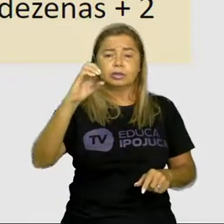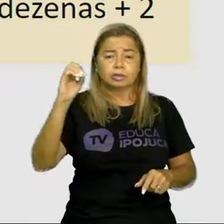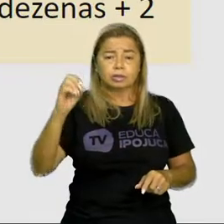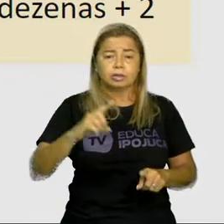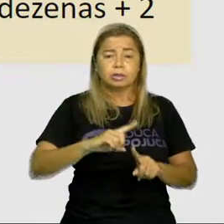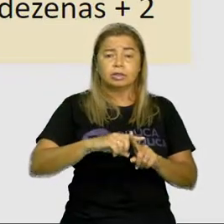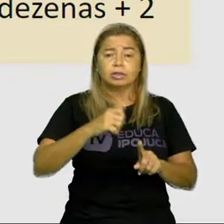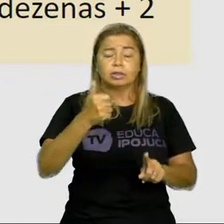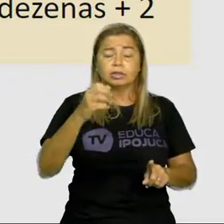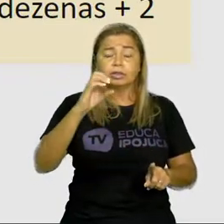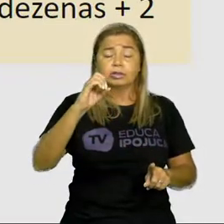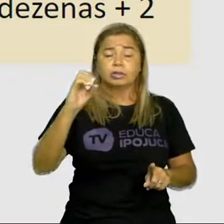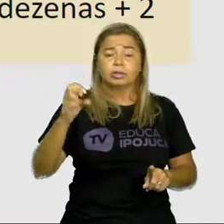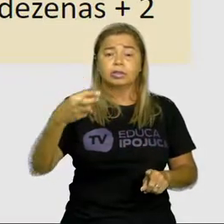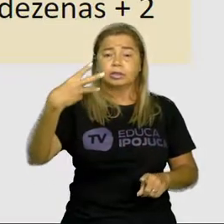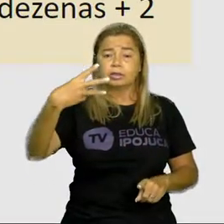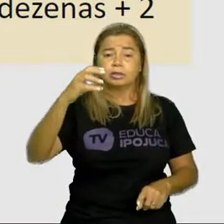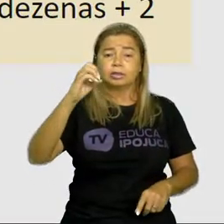Vamos ver aqui.